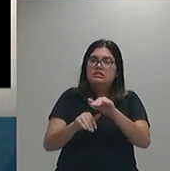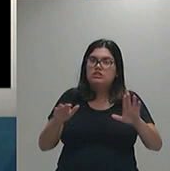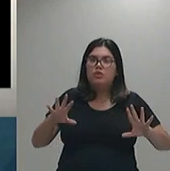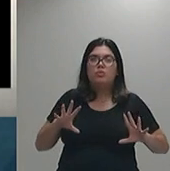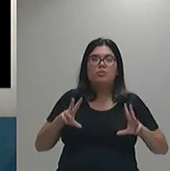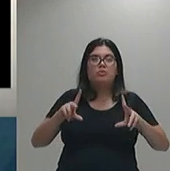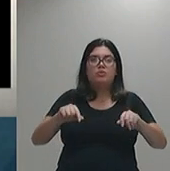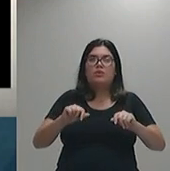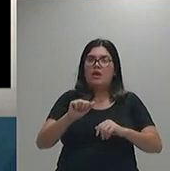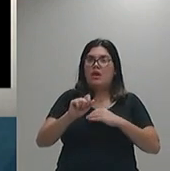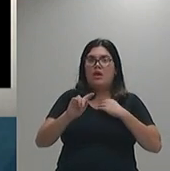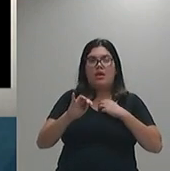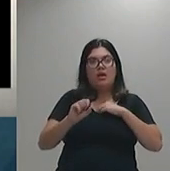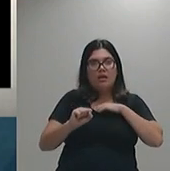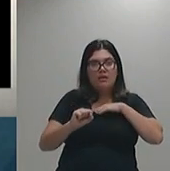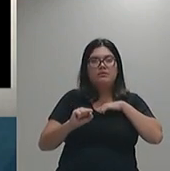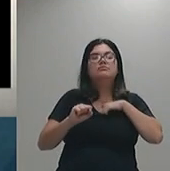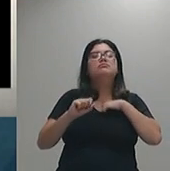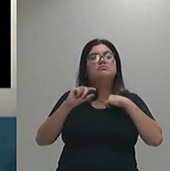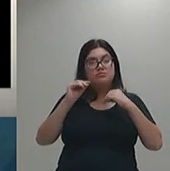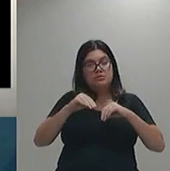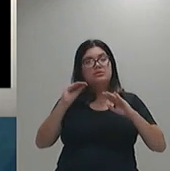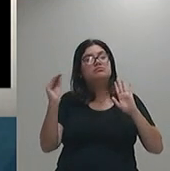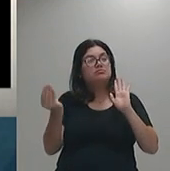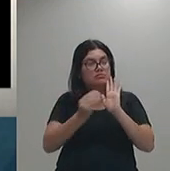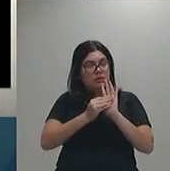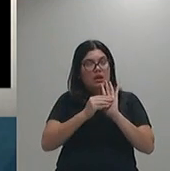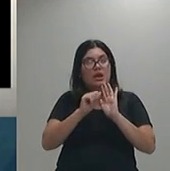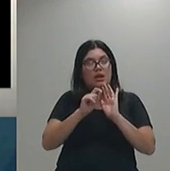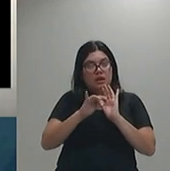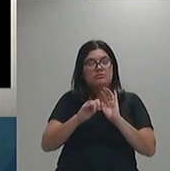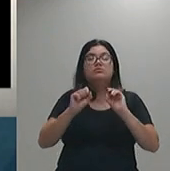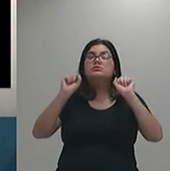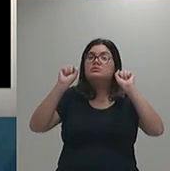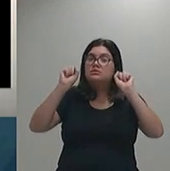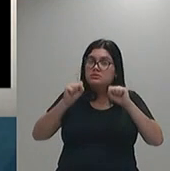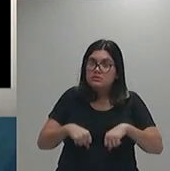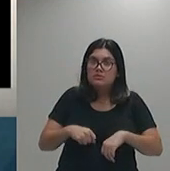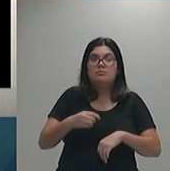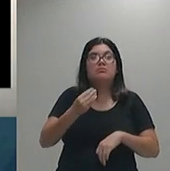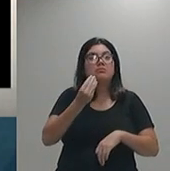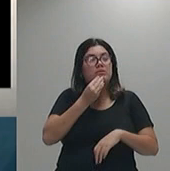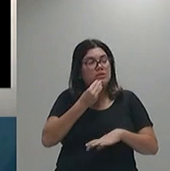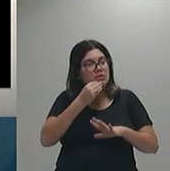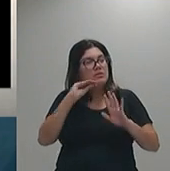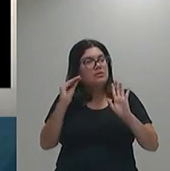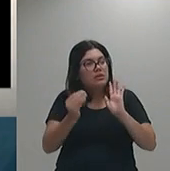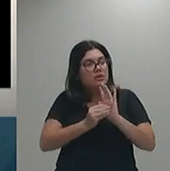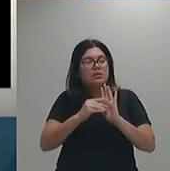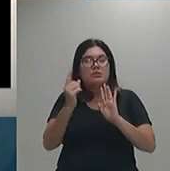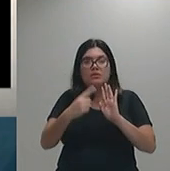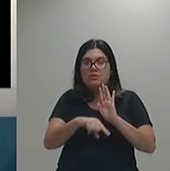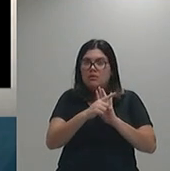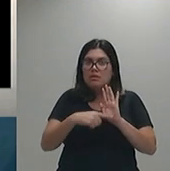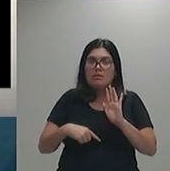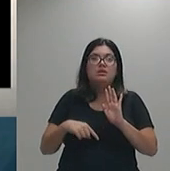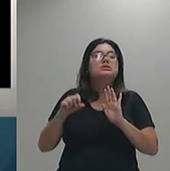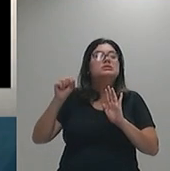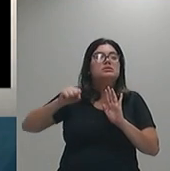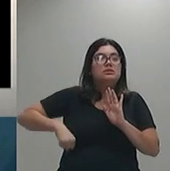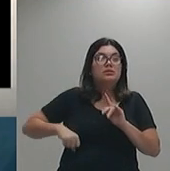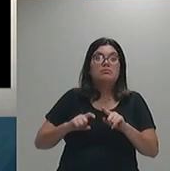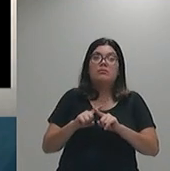poderia ter indicado o árbitro sim poderia ter impugnado árbitro sim nada fez optou expressamente